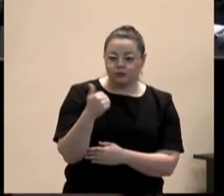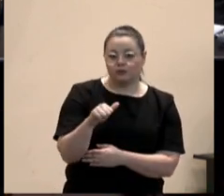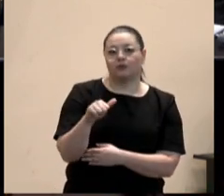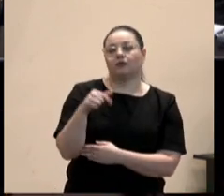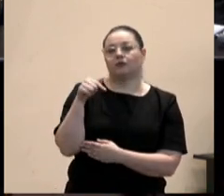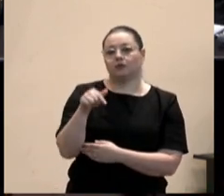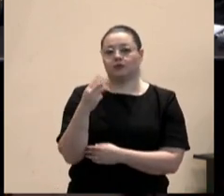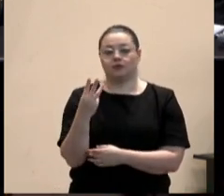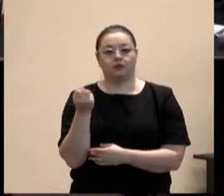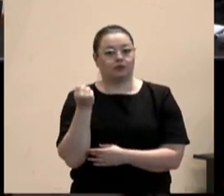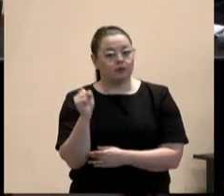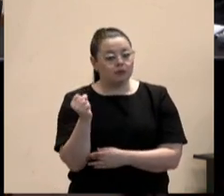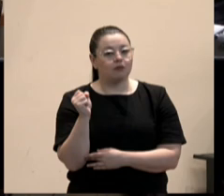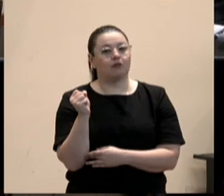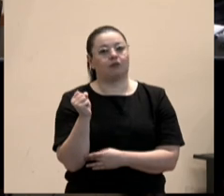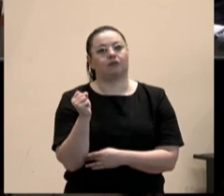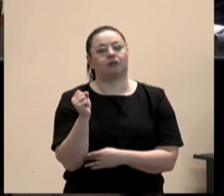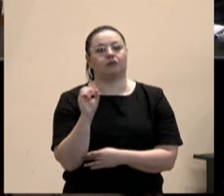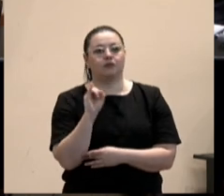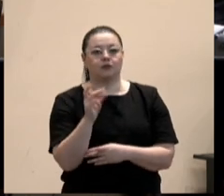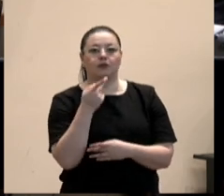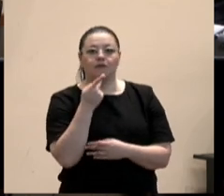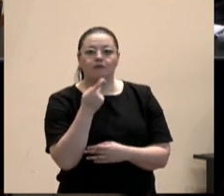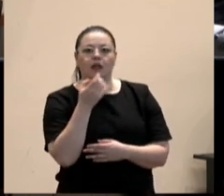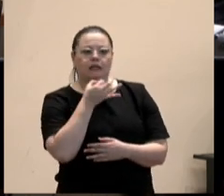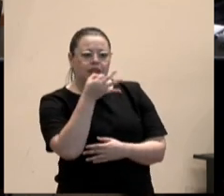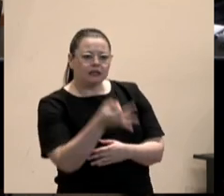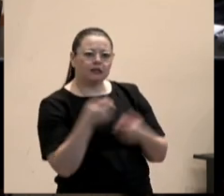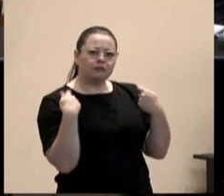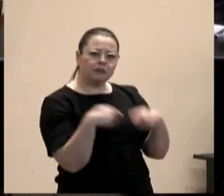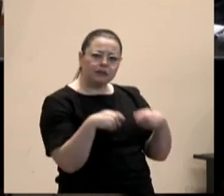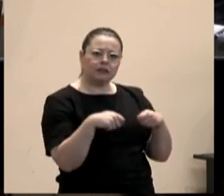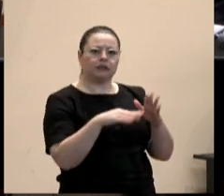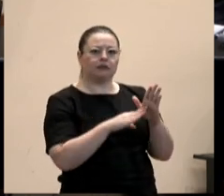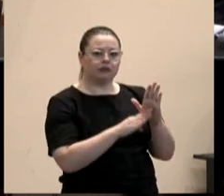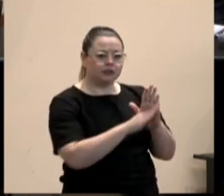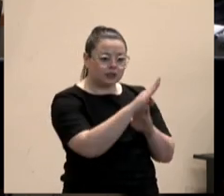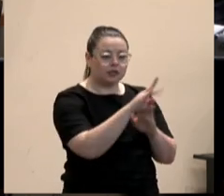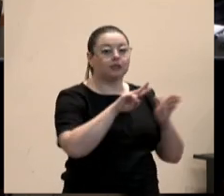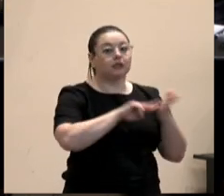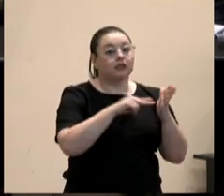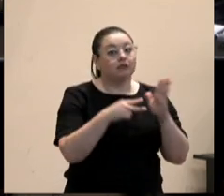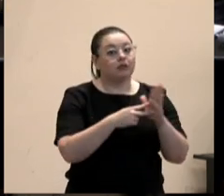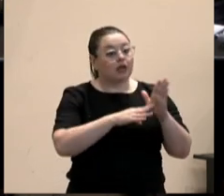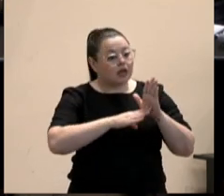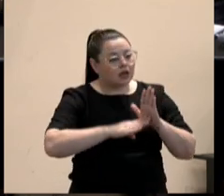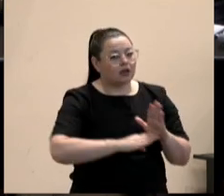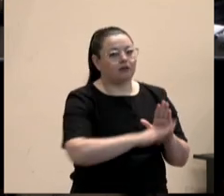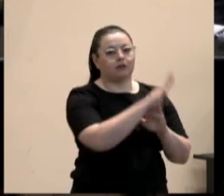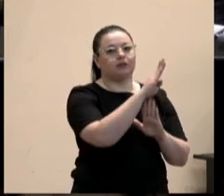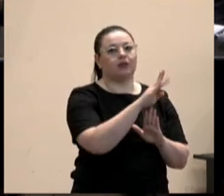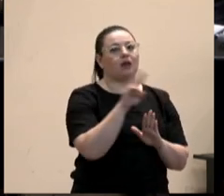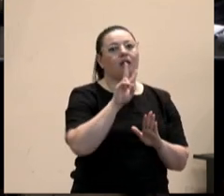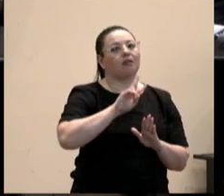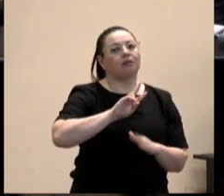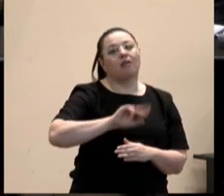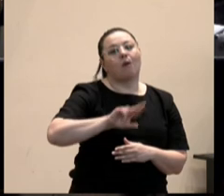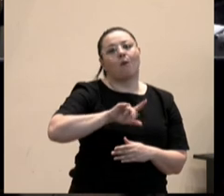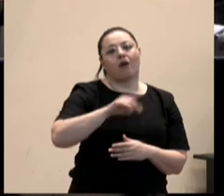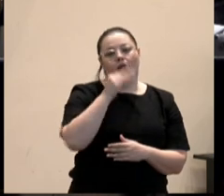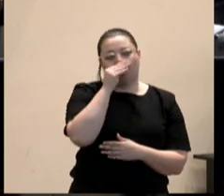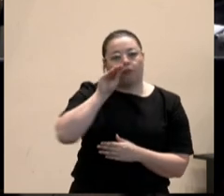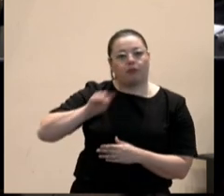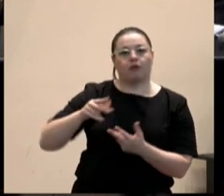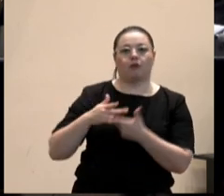11.738. E quando a gente faz a crítica de tem que avançar, é avançar, é não jogar fora o que se conquistou. Esse